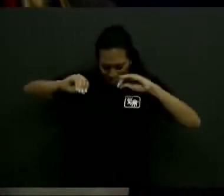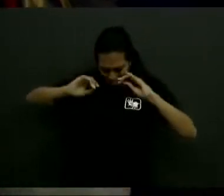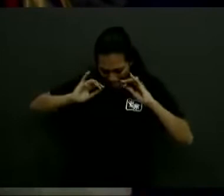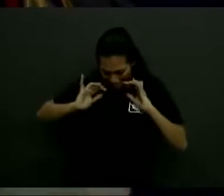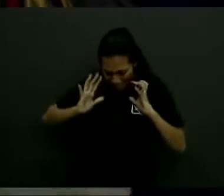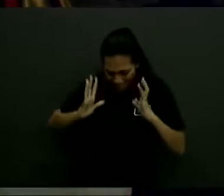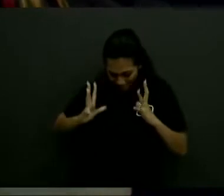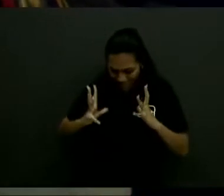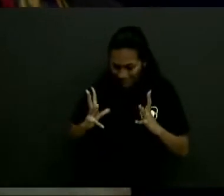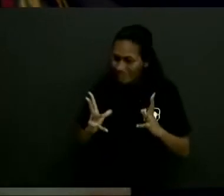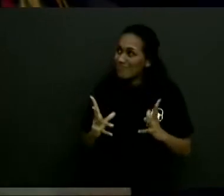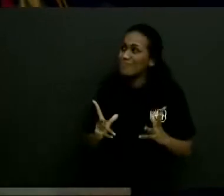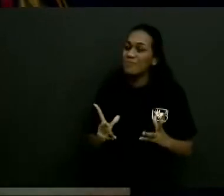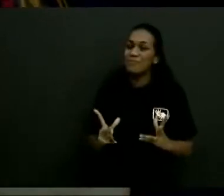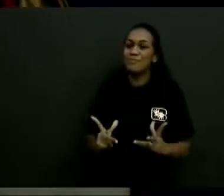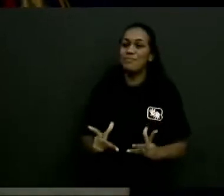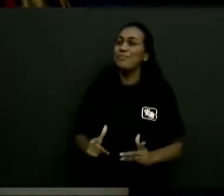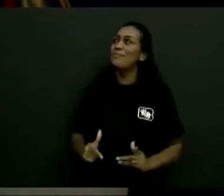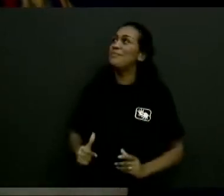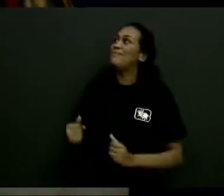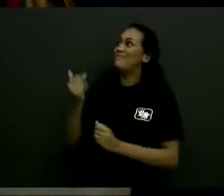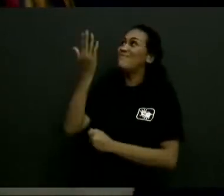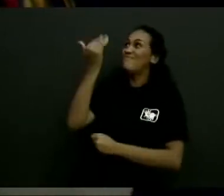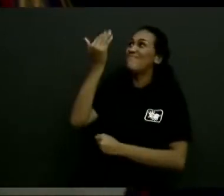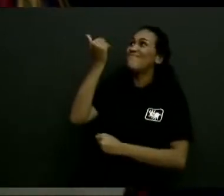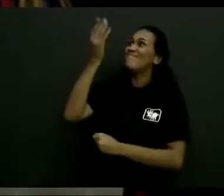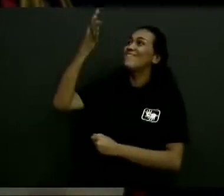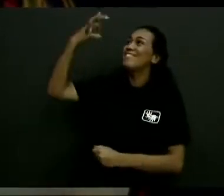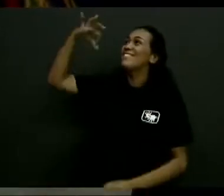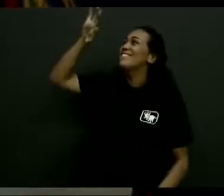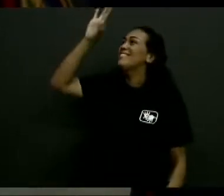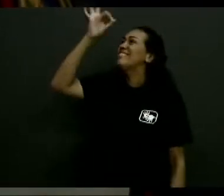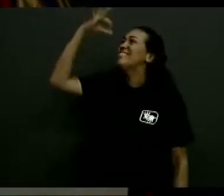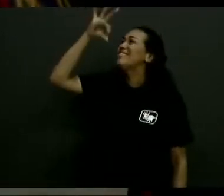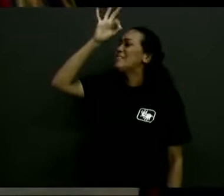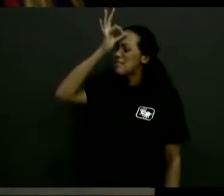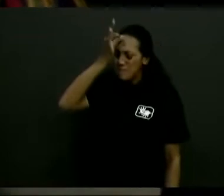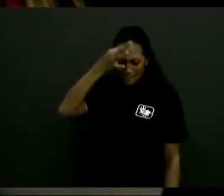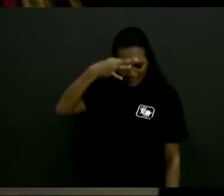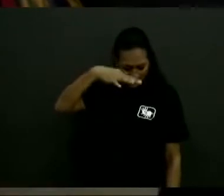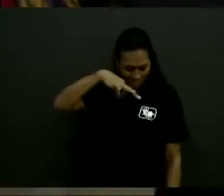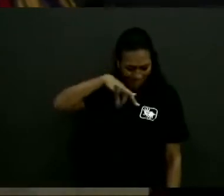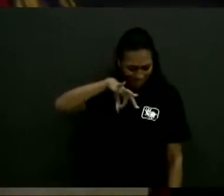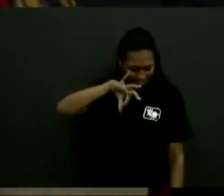curam, que saram, venham.